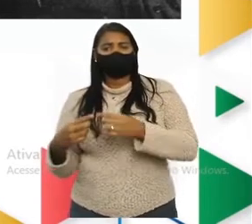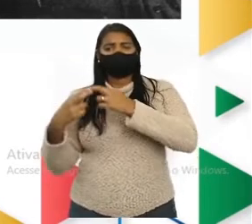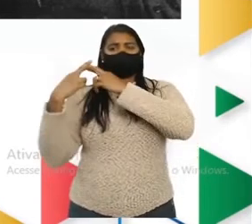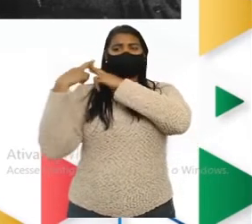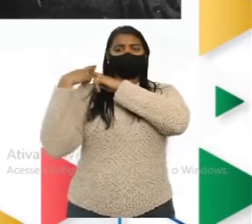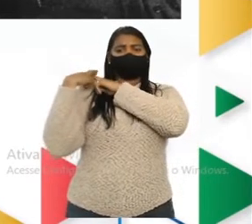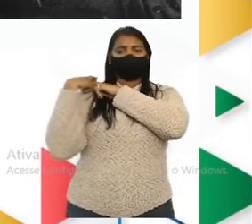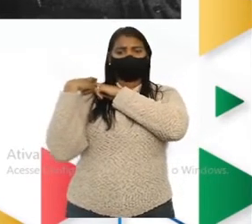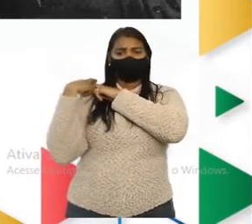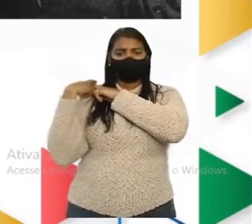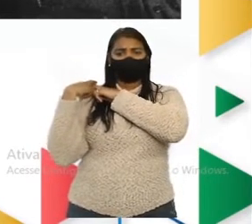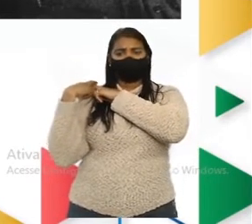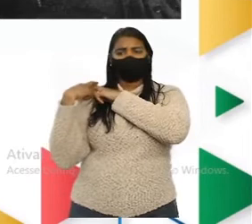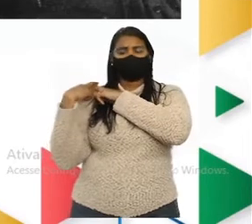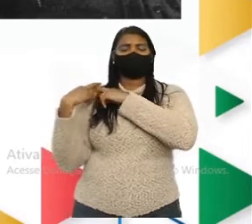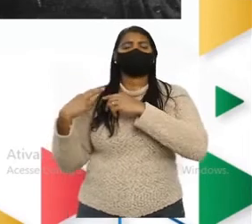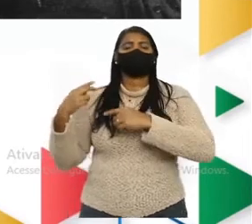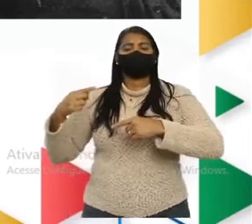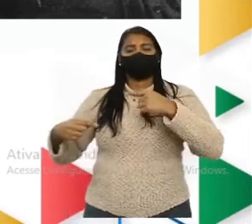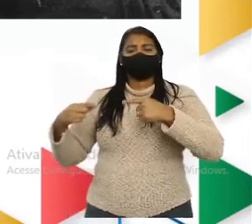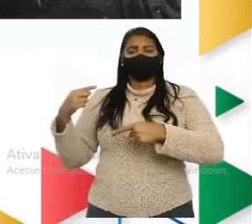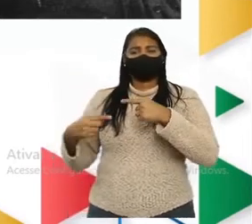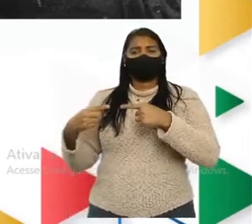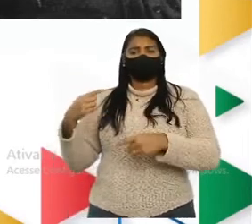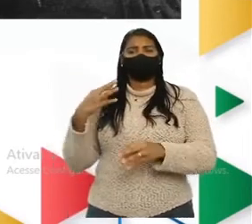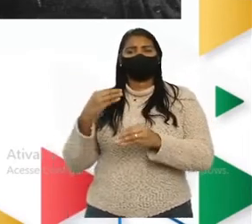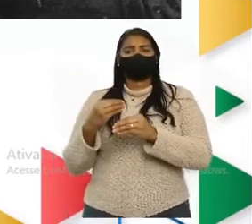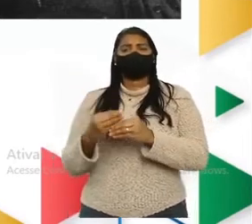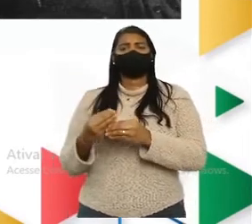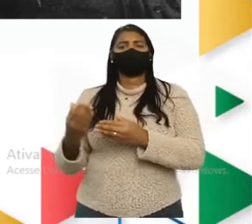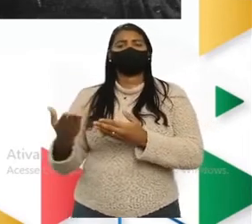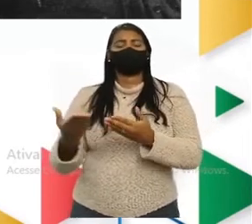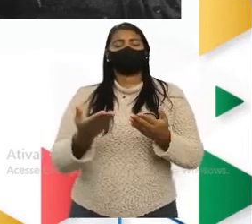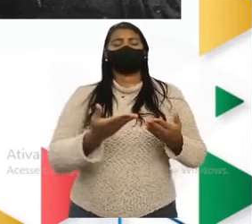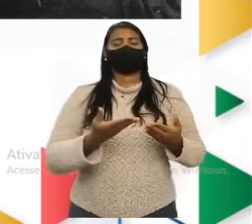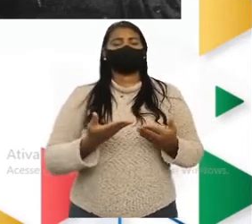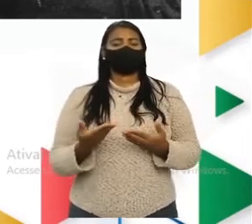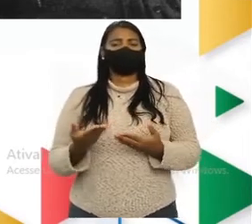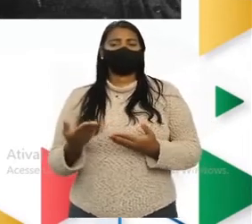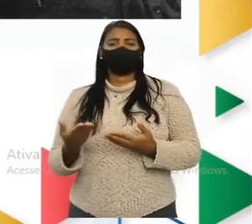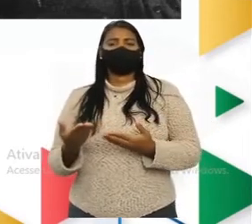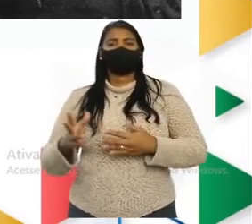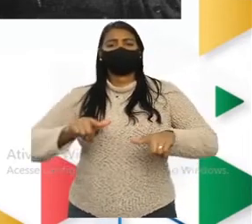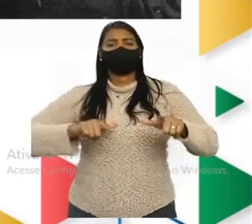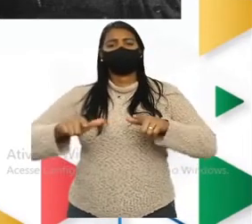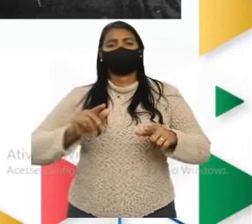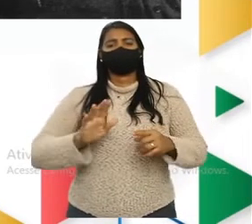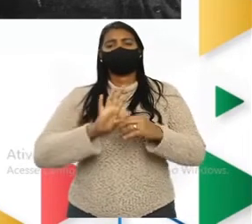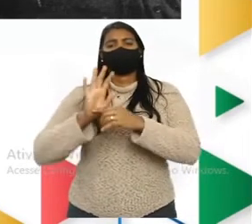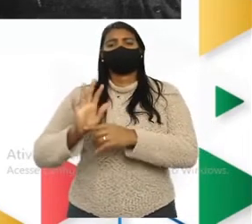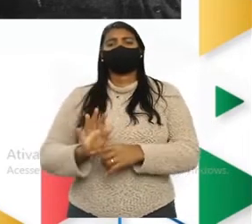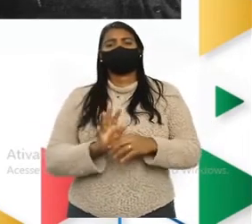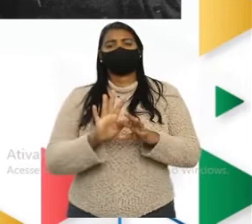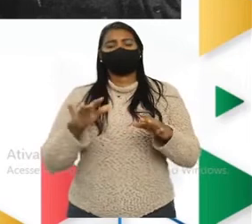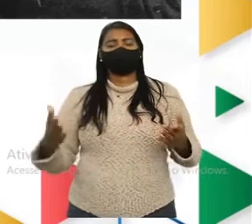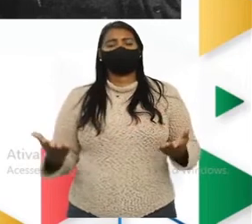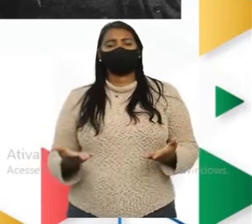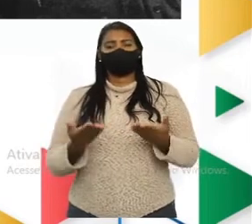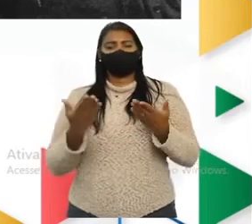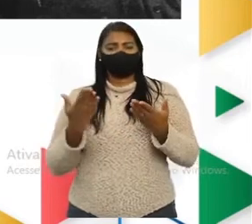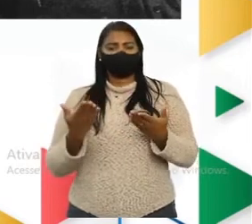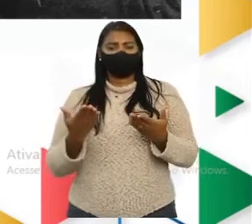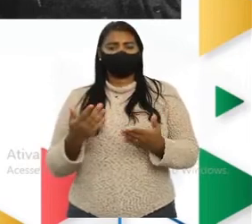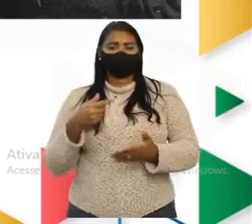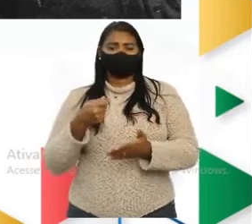papel político, certo, de se aproximar das classes trabalhadoras e trazer as benesses que tanto